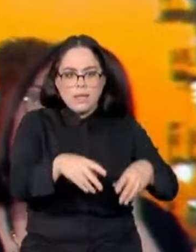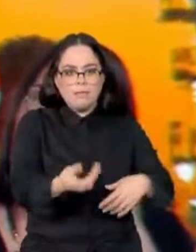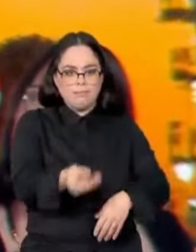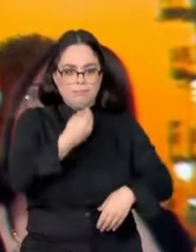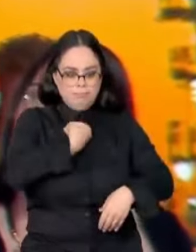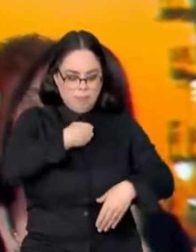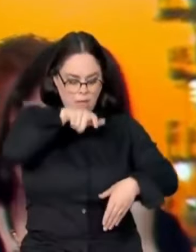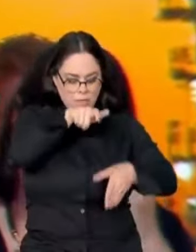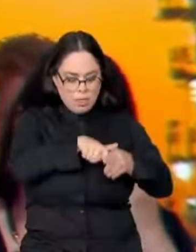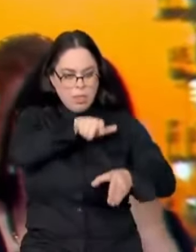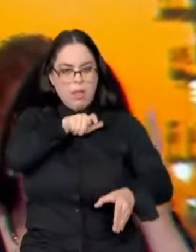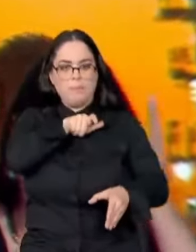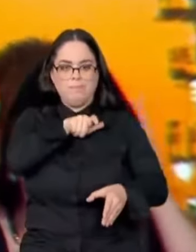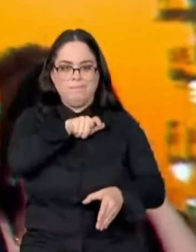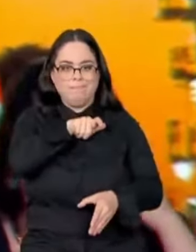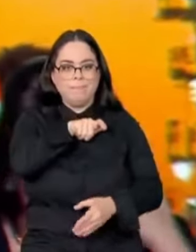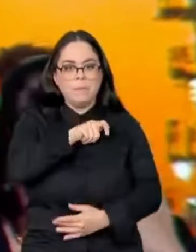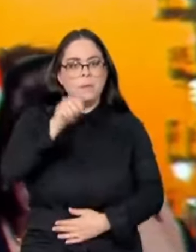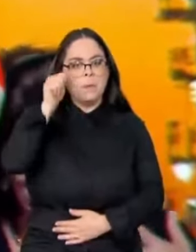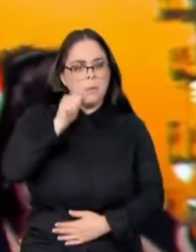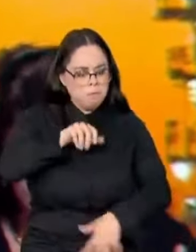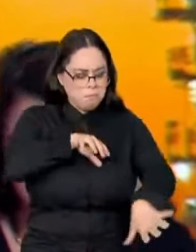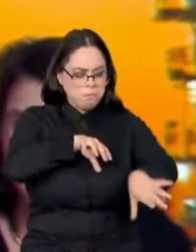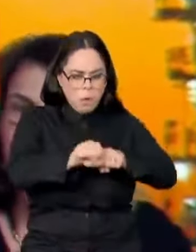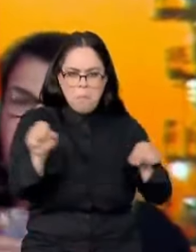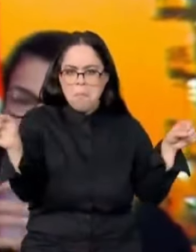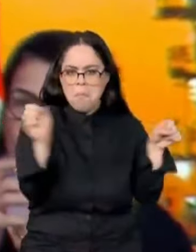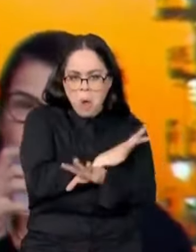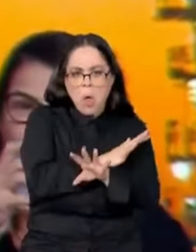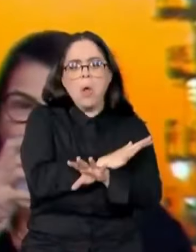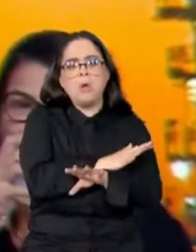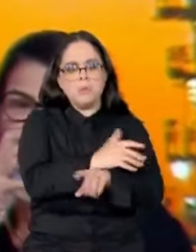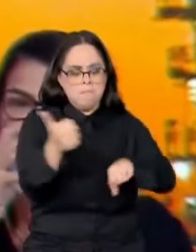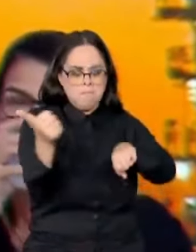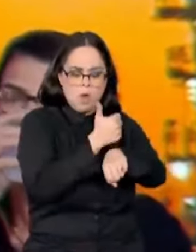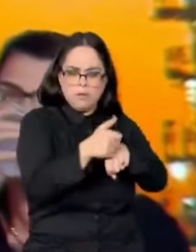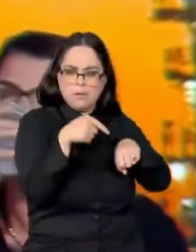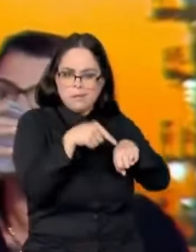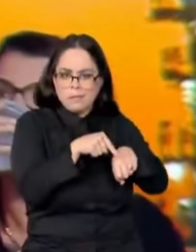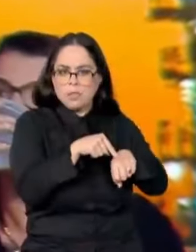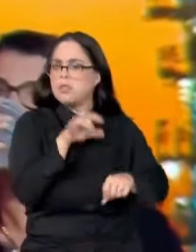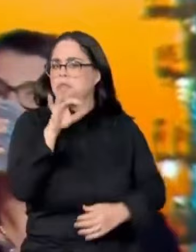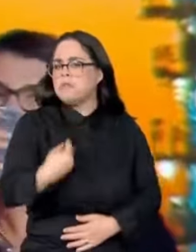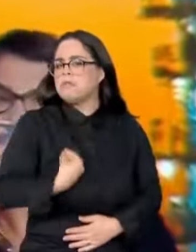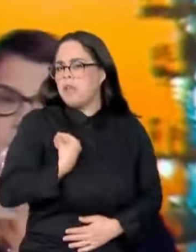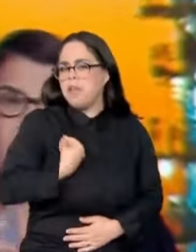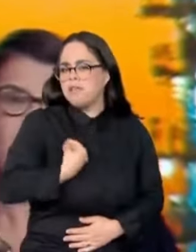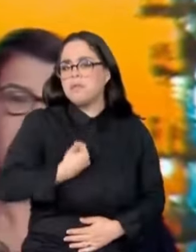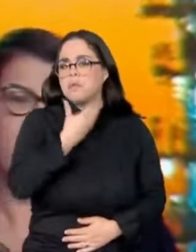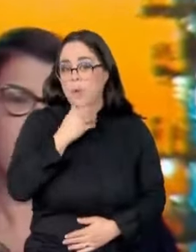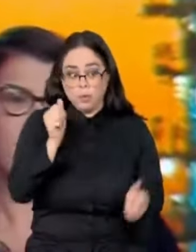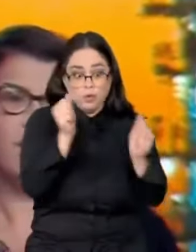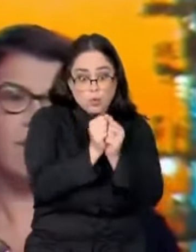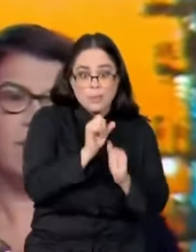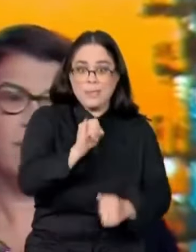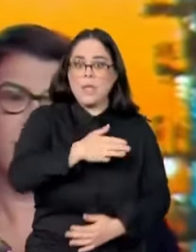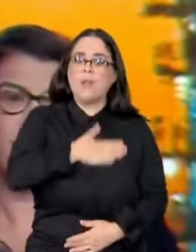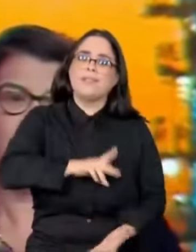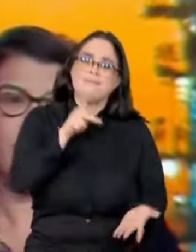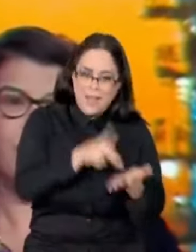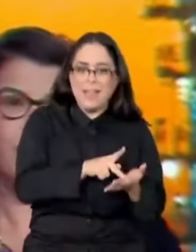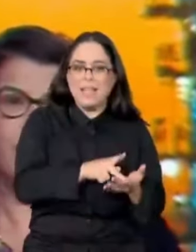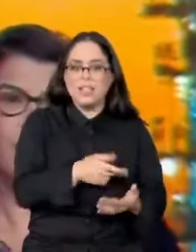nós precisamos. Uma mulher bem formada, uma mulher com profissão, ela só vai viver com um homem se ela gostar dele,